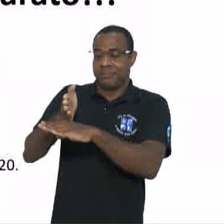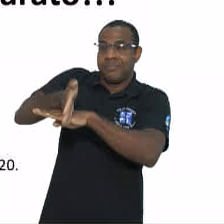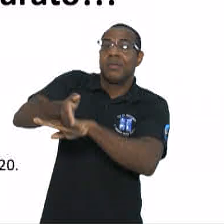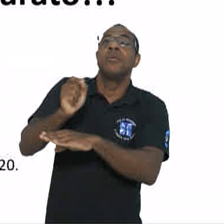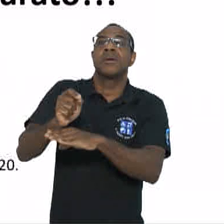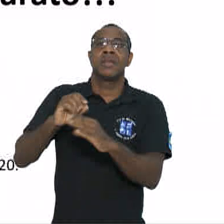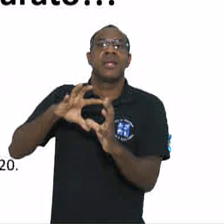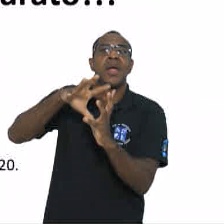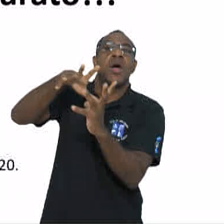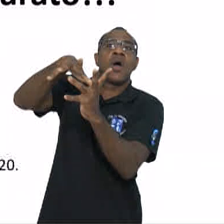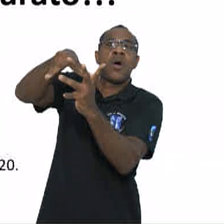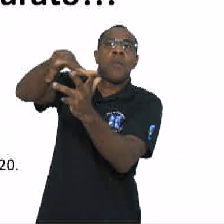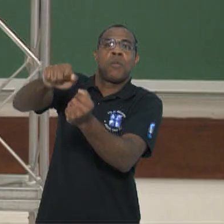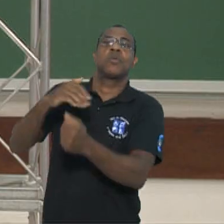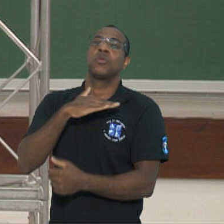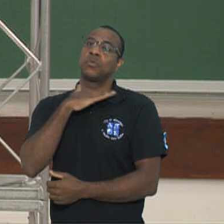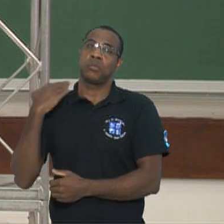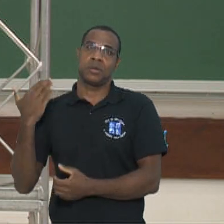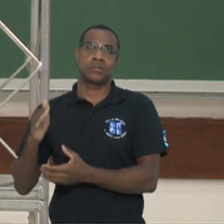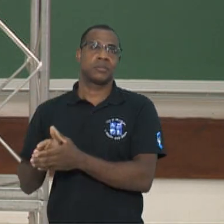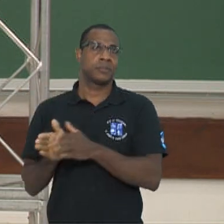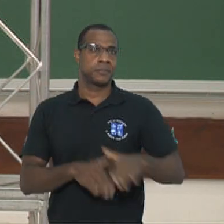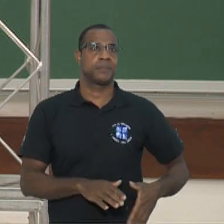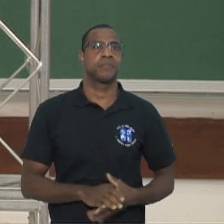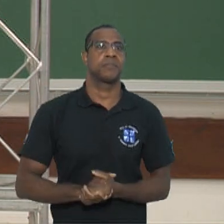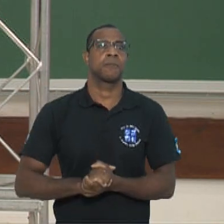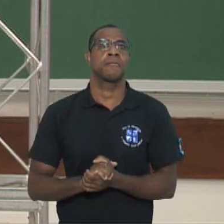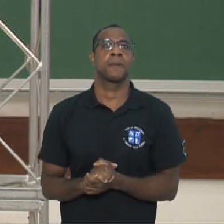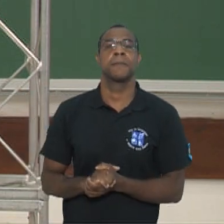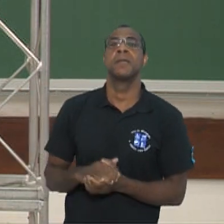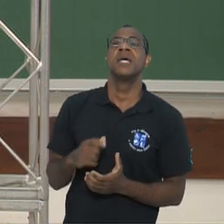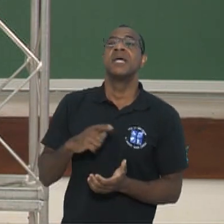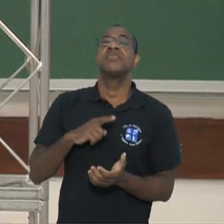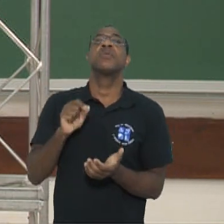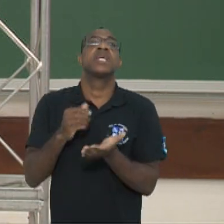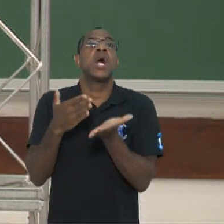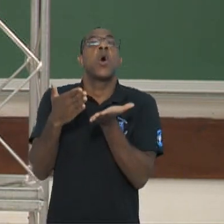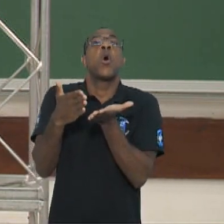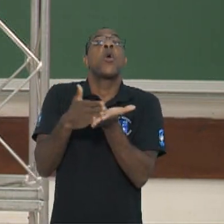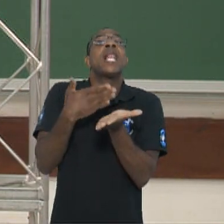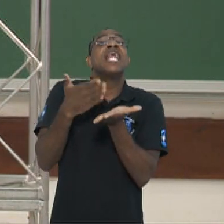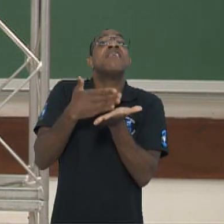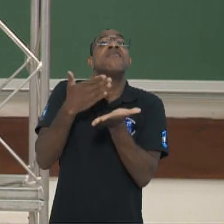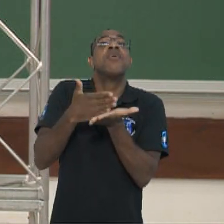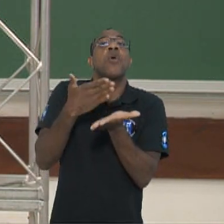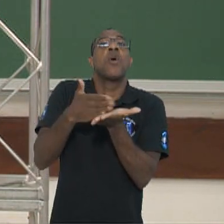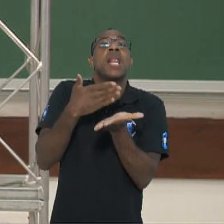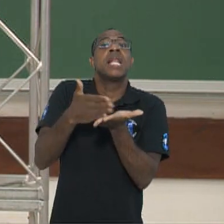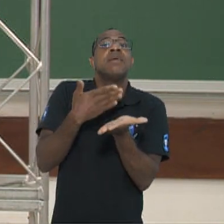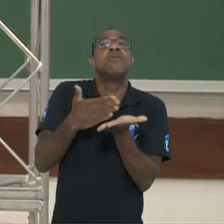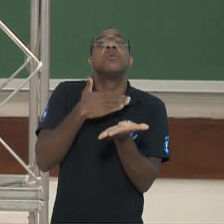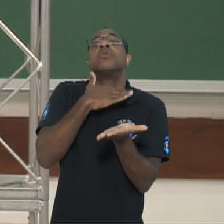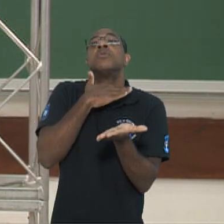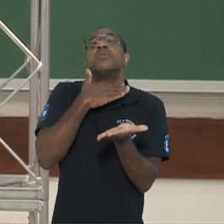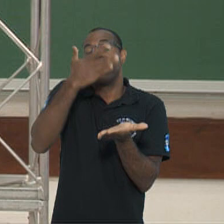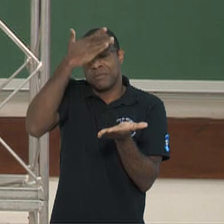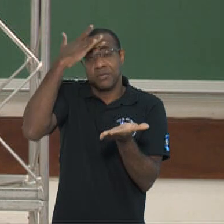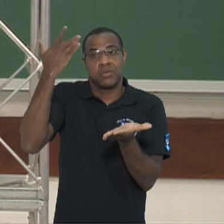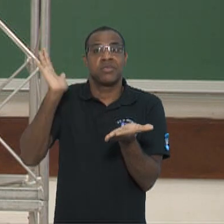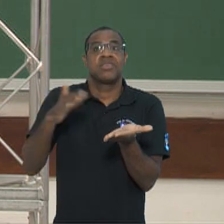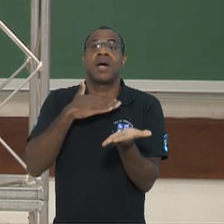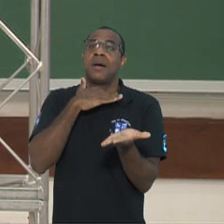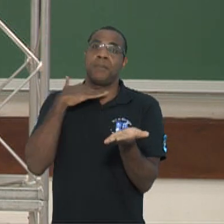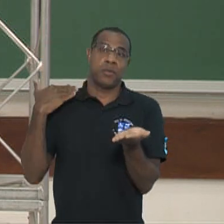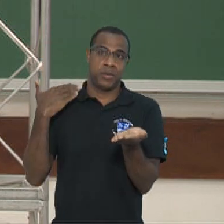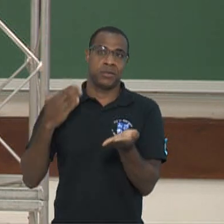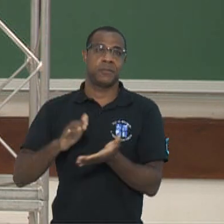dos mortos. E o livro dos mortos? Aí todo mundo tinha medo de passar por esse julgamento. Eu teria, se eu estou lá no Egito Antigo. Para tentar burlar, como